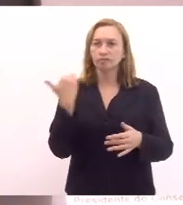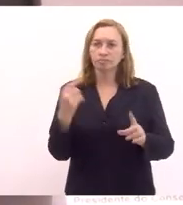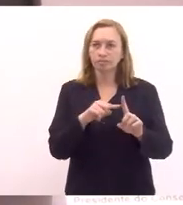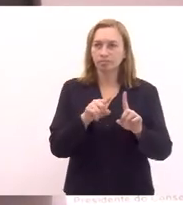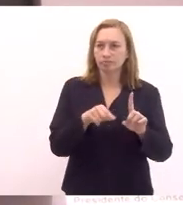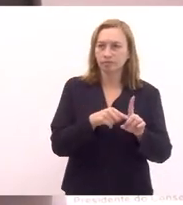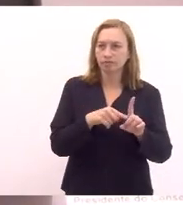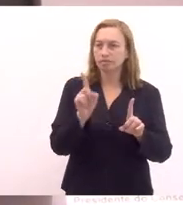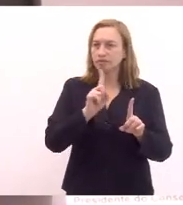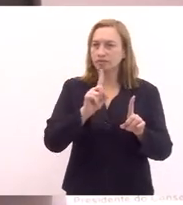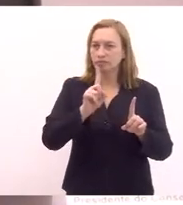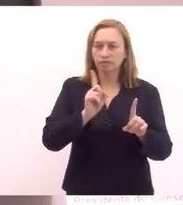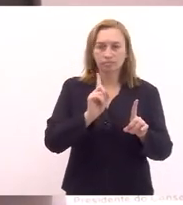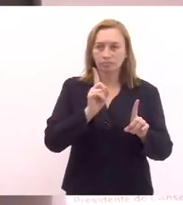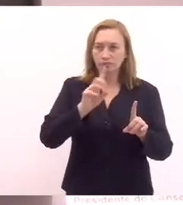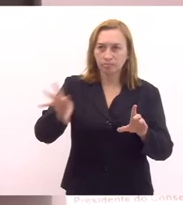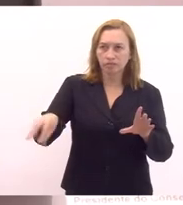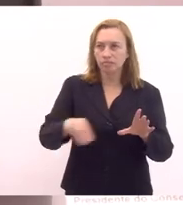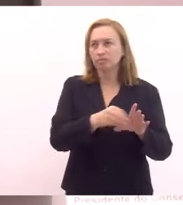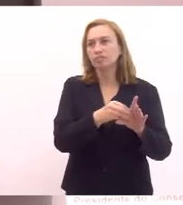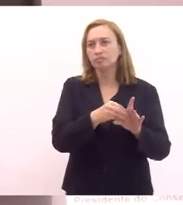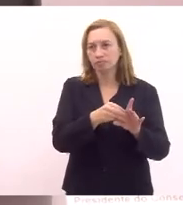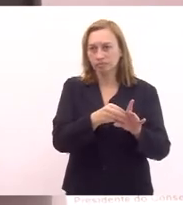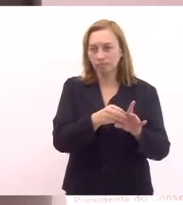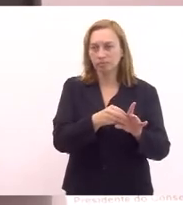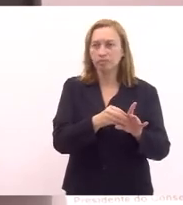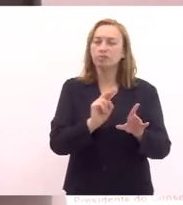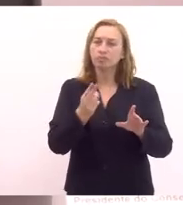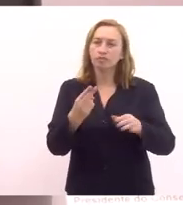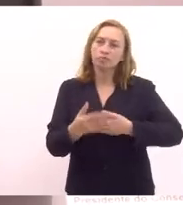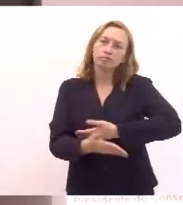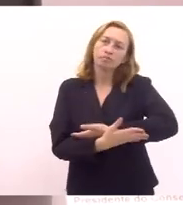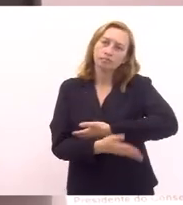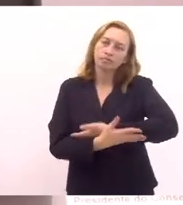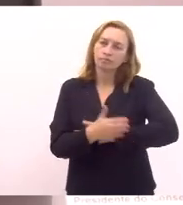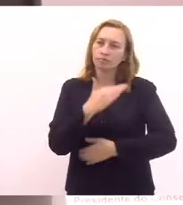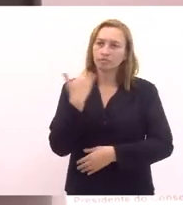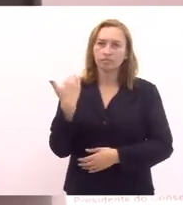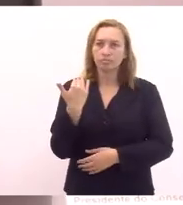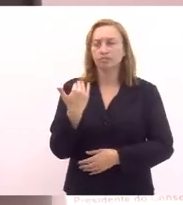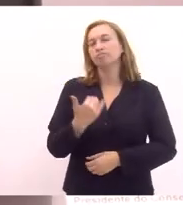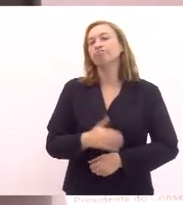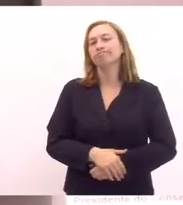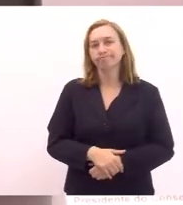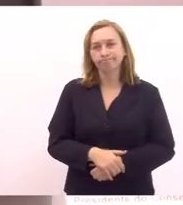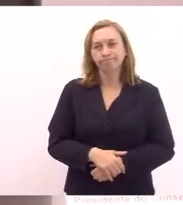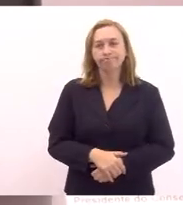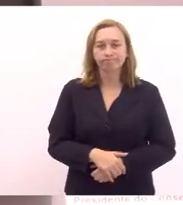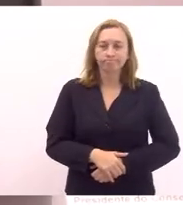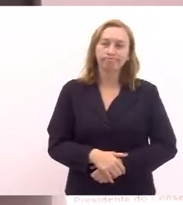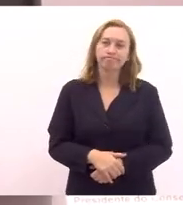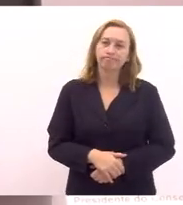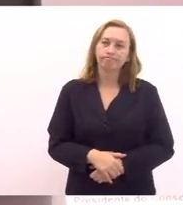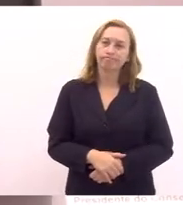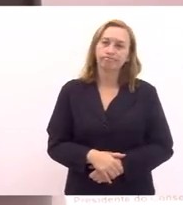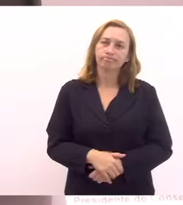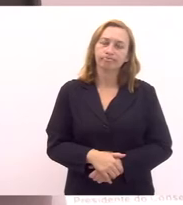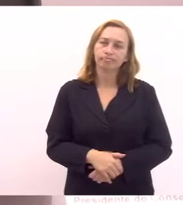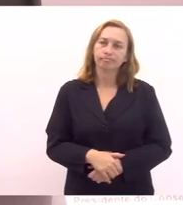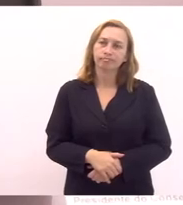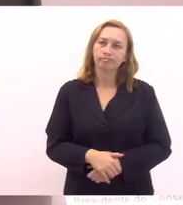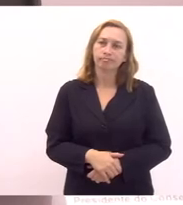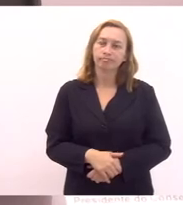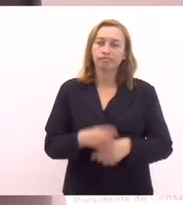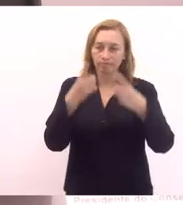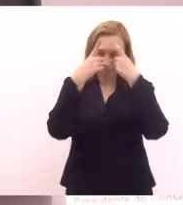não tinha tanta morte materna com a morte do bebê também não tinham sido notificadas